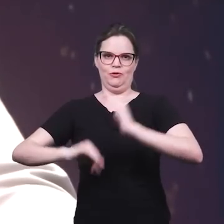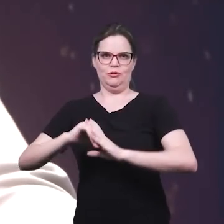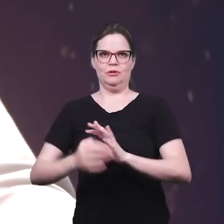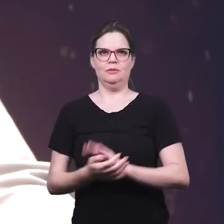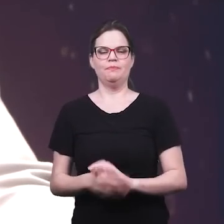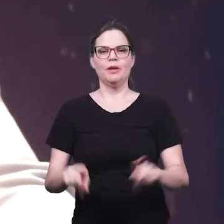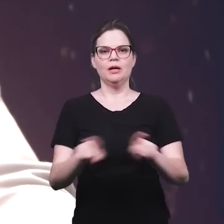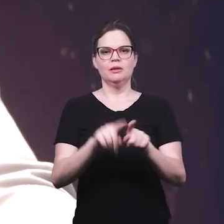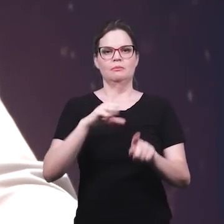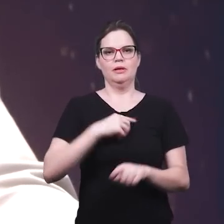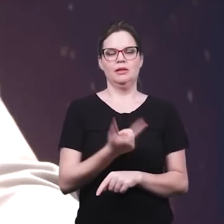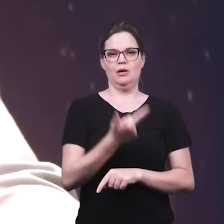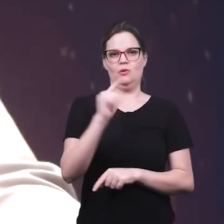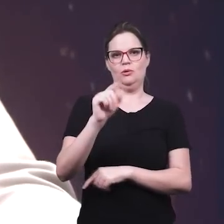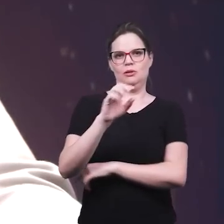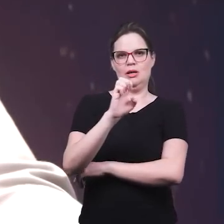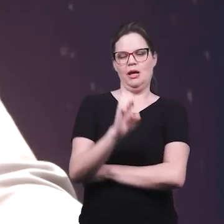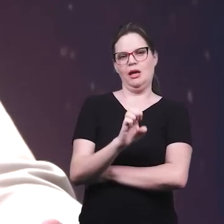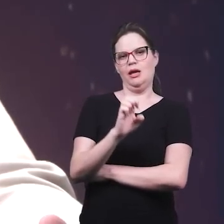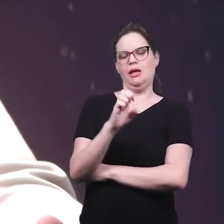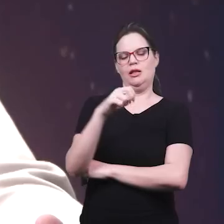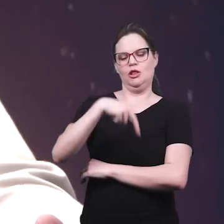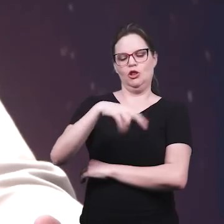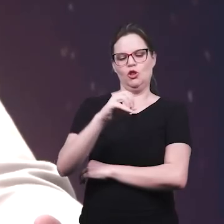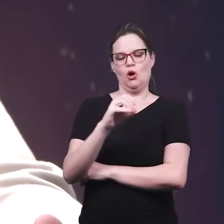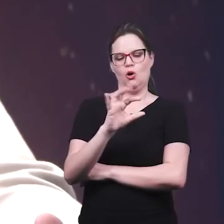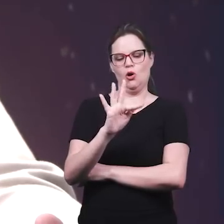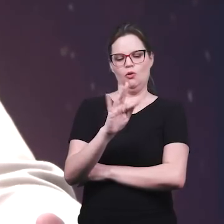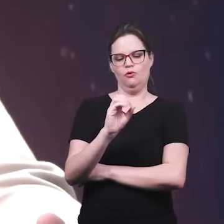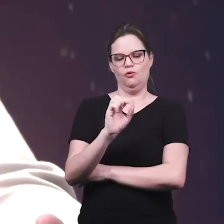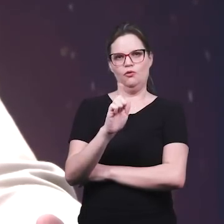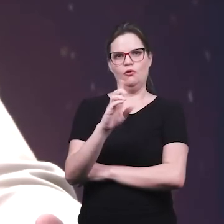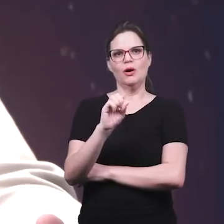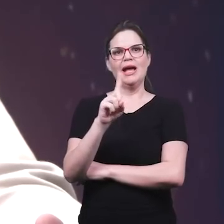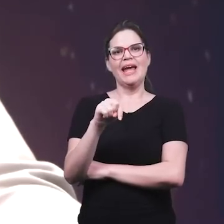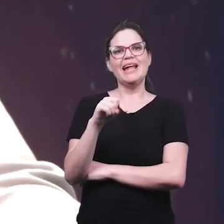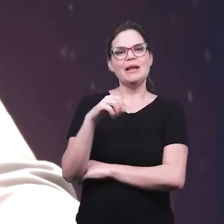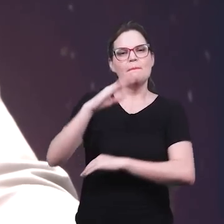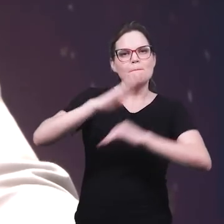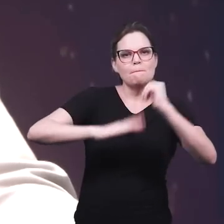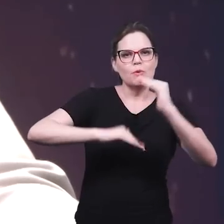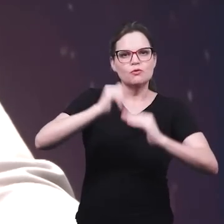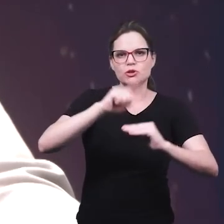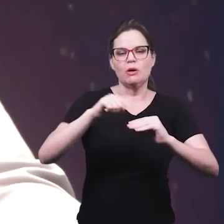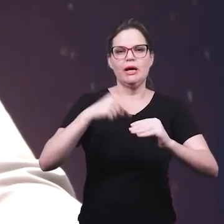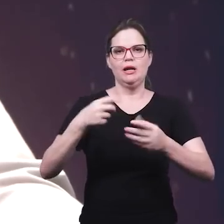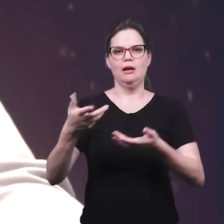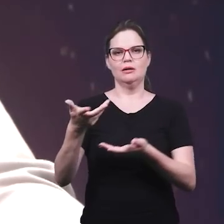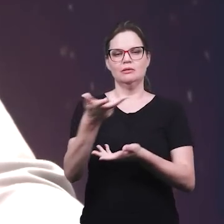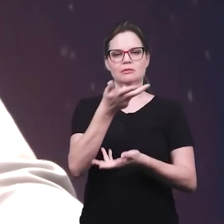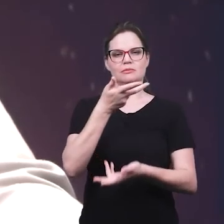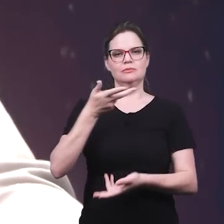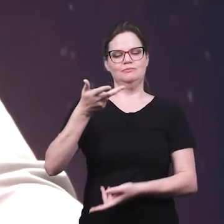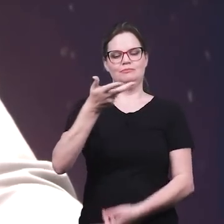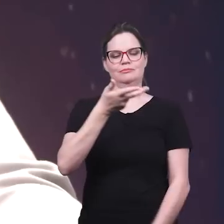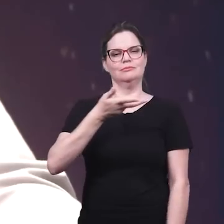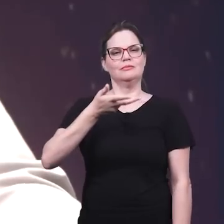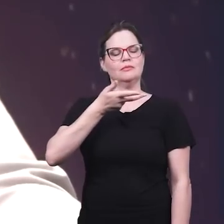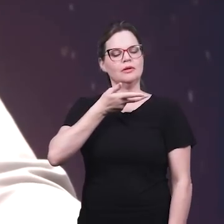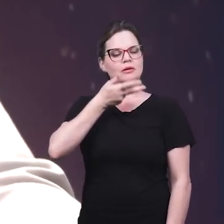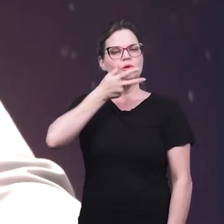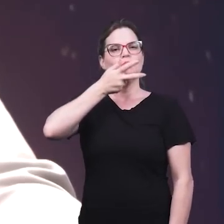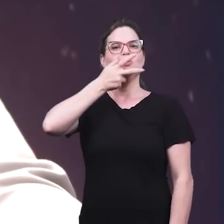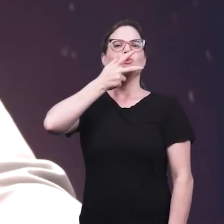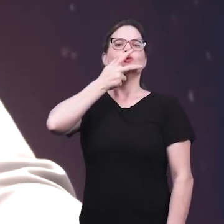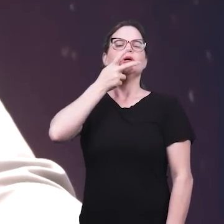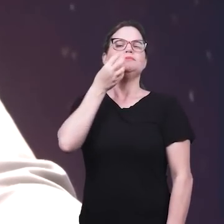o enófilo. O enófilo ele já é um apreciador, ele não é profissional, mas ele é um apreciador do vinho. Então nós temos essas duas figuras.